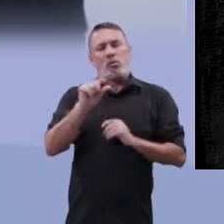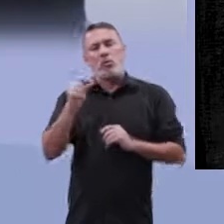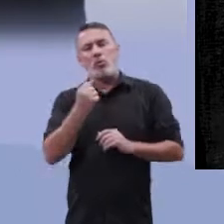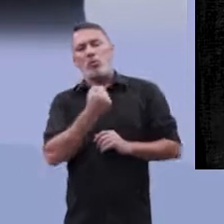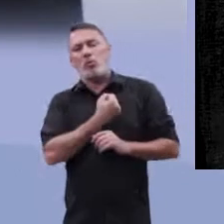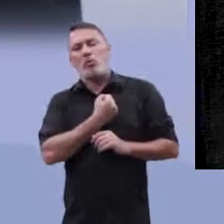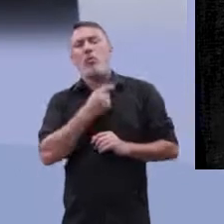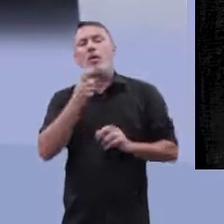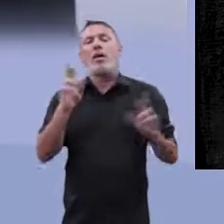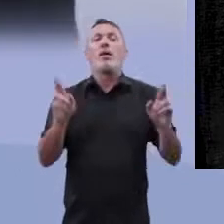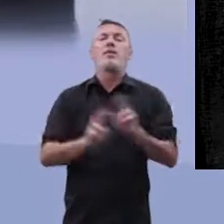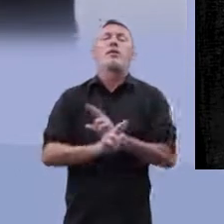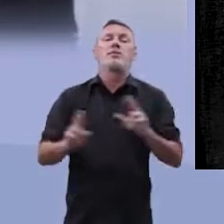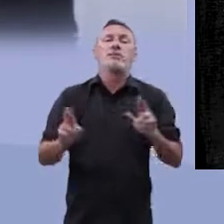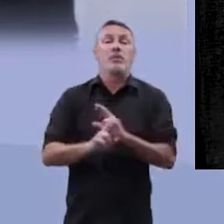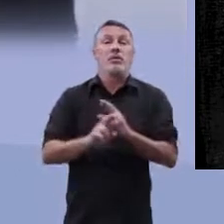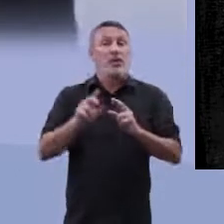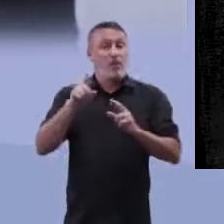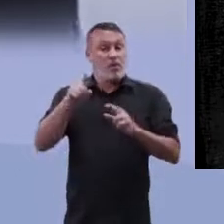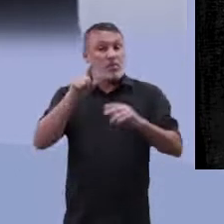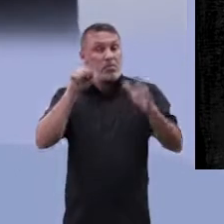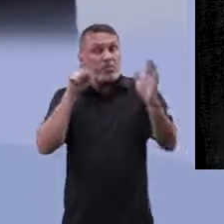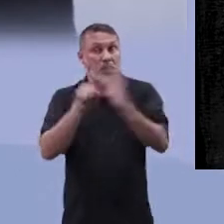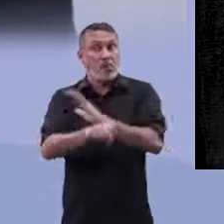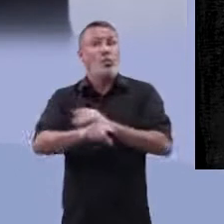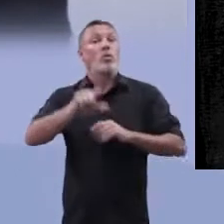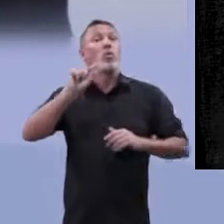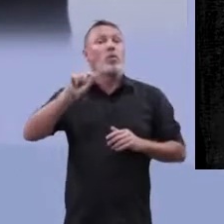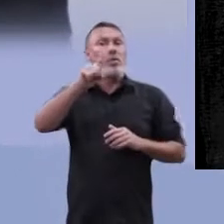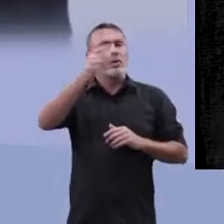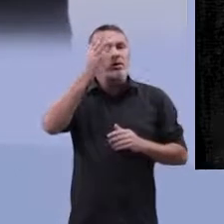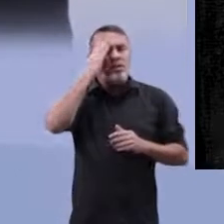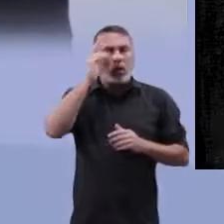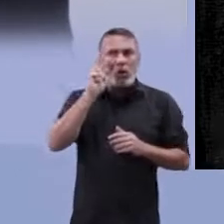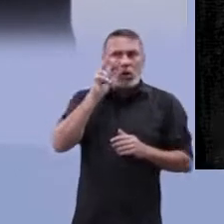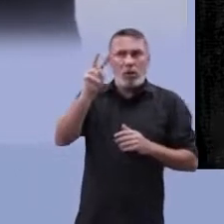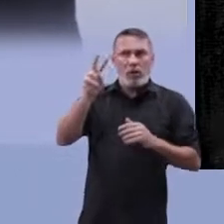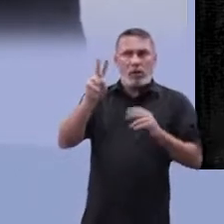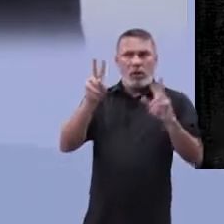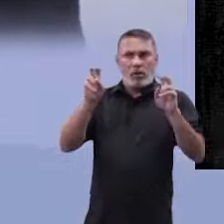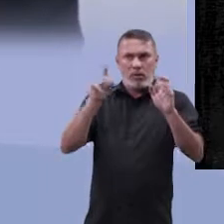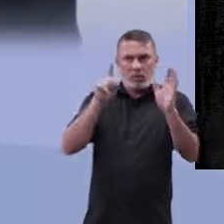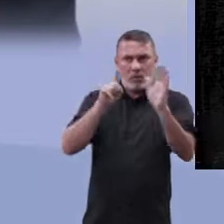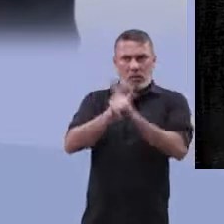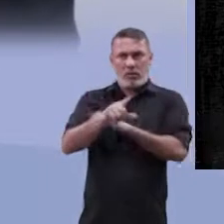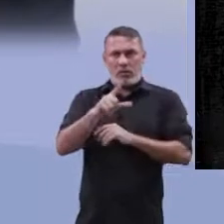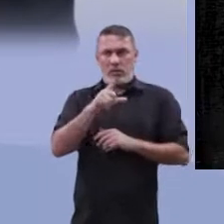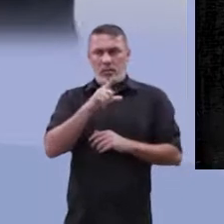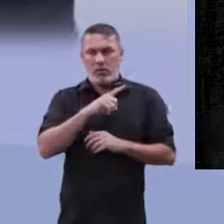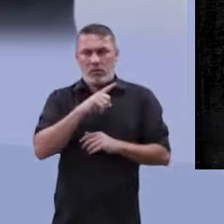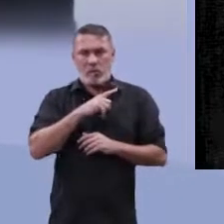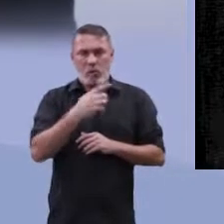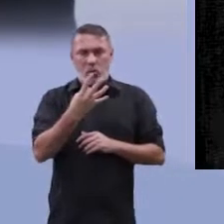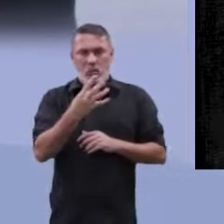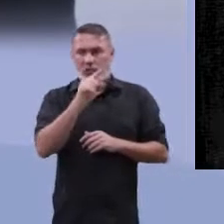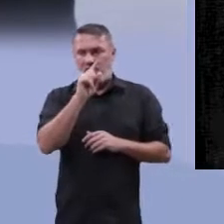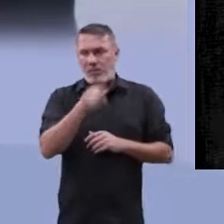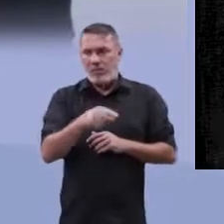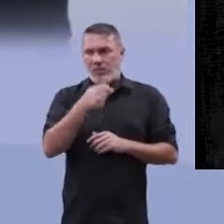as alternativas, esse exercício quer que você escreva o